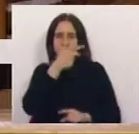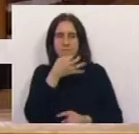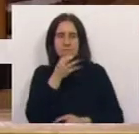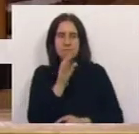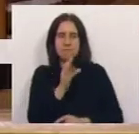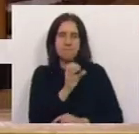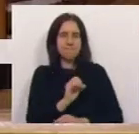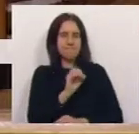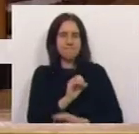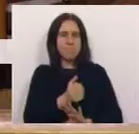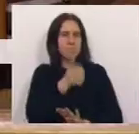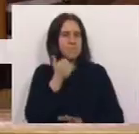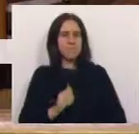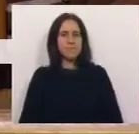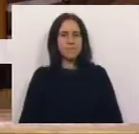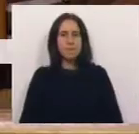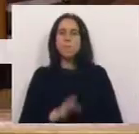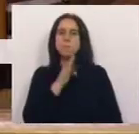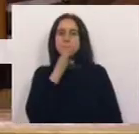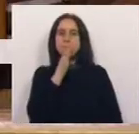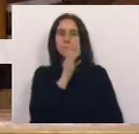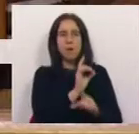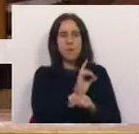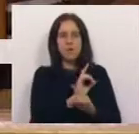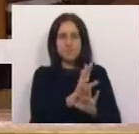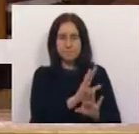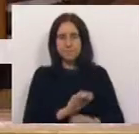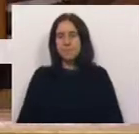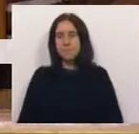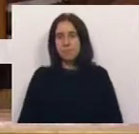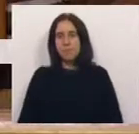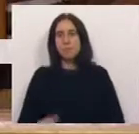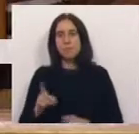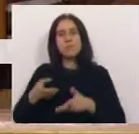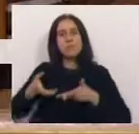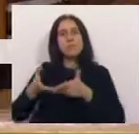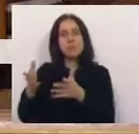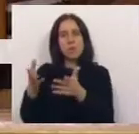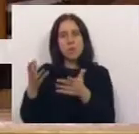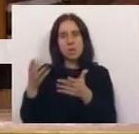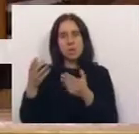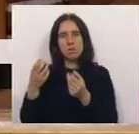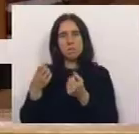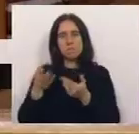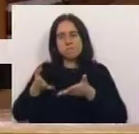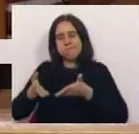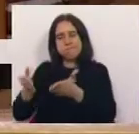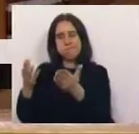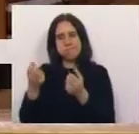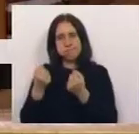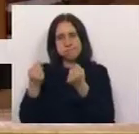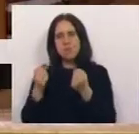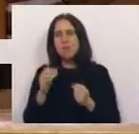nada. Relativamente à rodovia, a outra estrada existente que abrange todo o litoral algarvio, estamos, portanto, a falar da Estrada